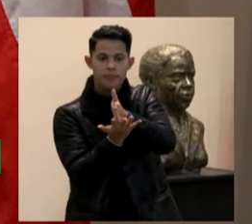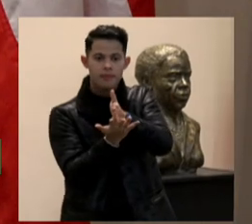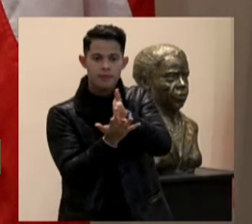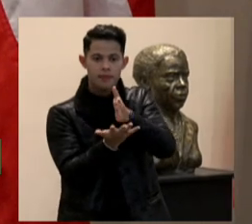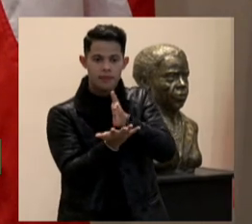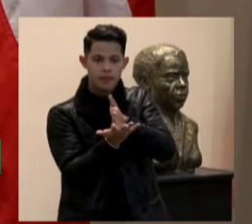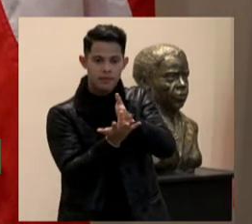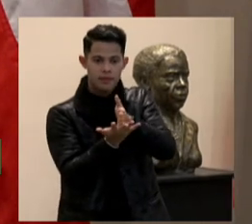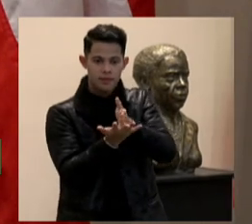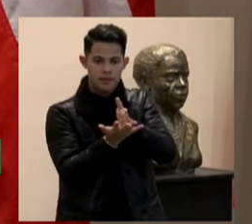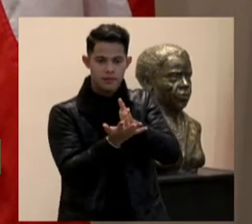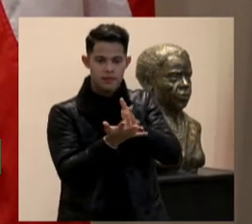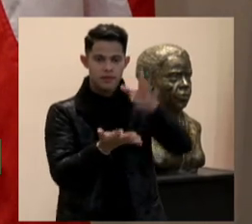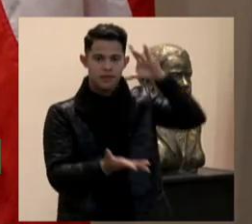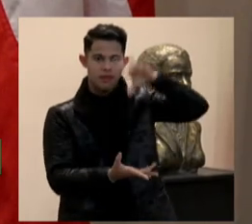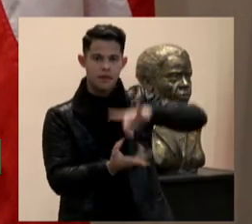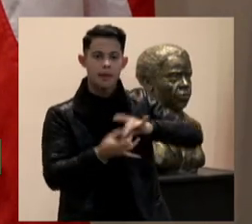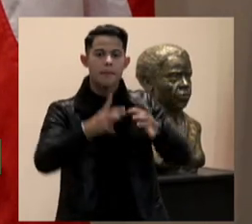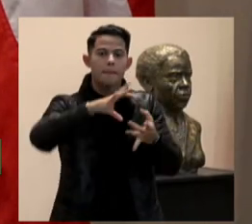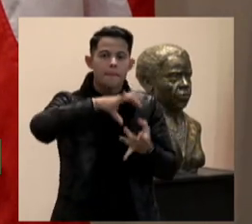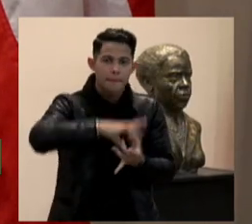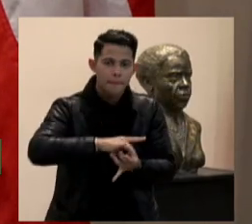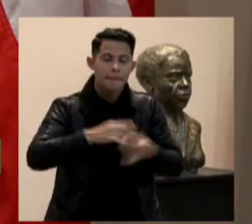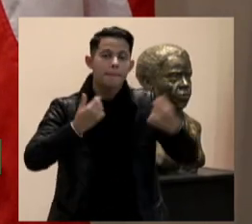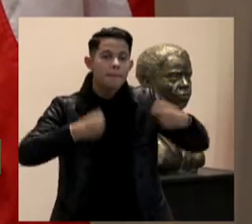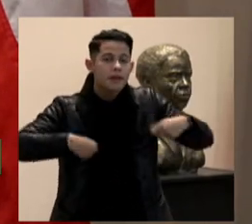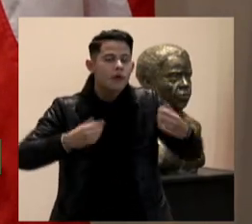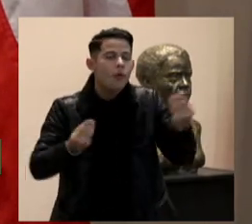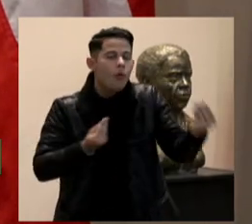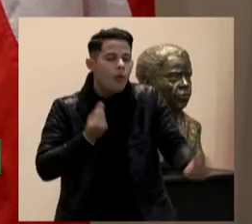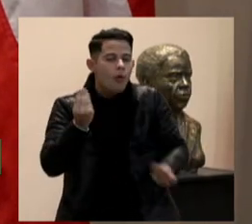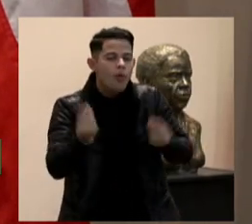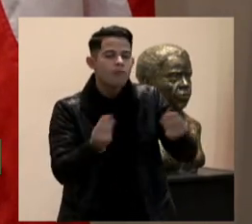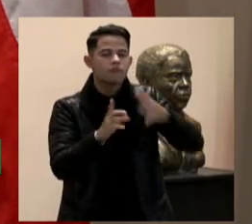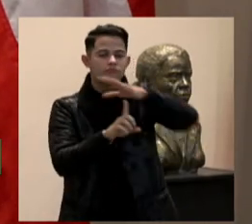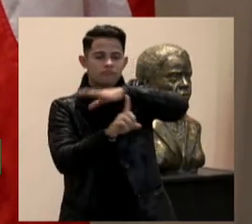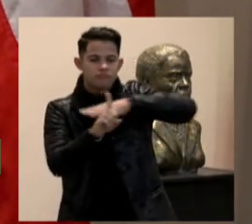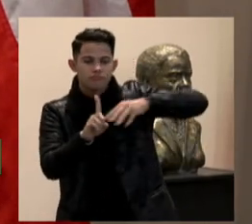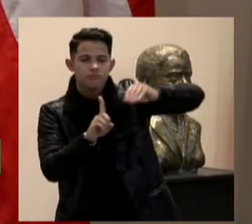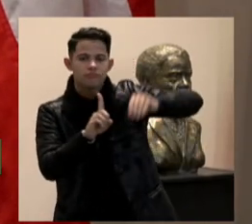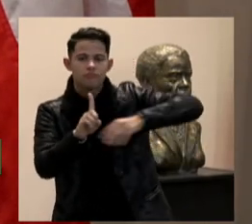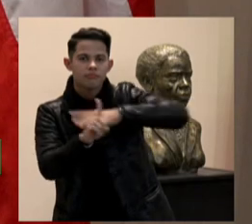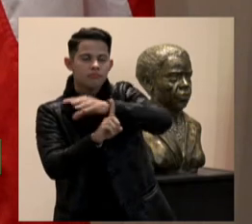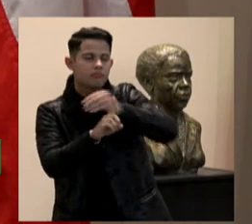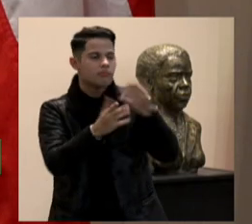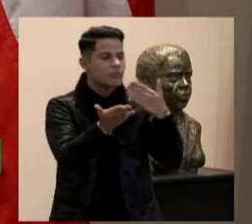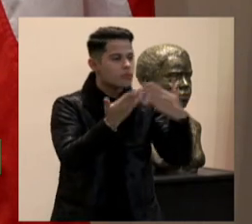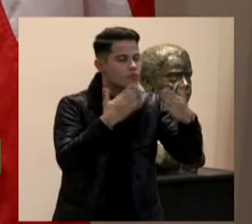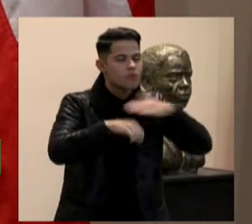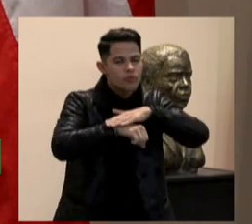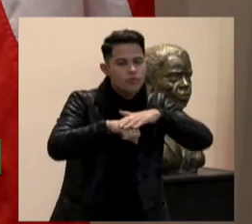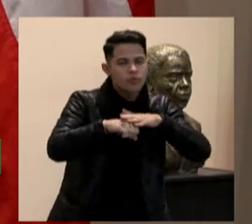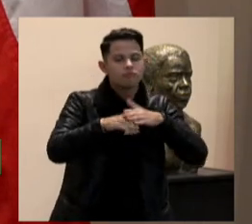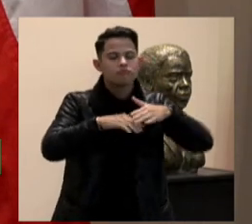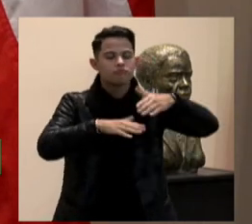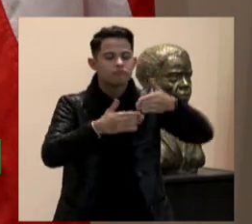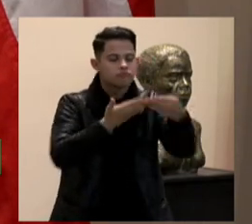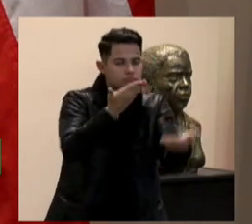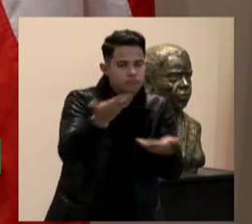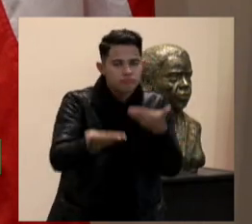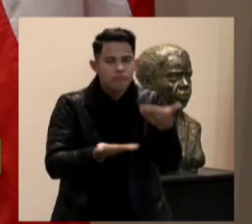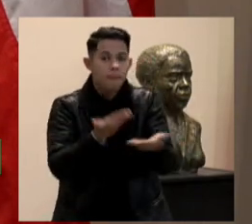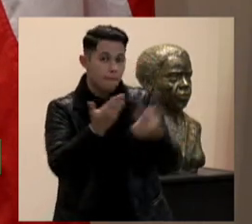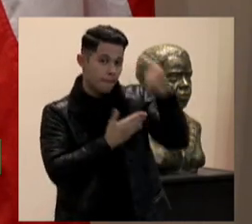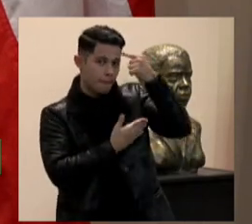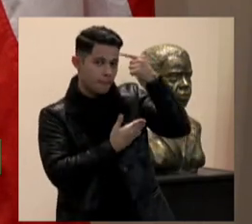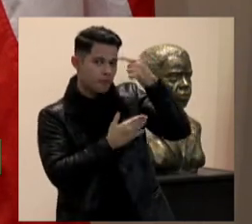estar articuladas quando a gente pensa na questão do direito à educação. Um outro aspecto